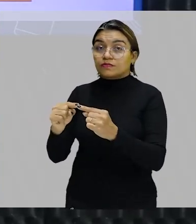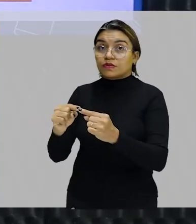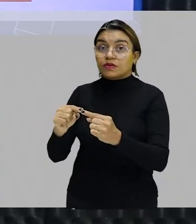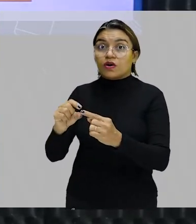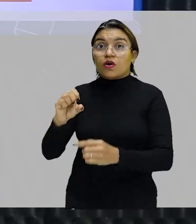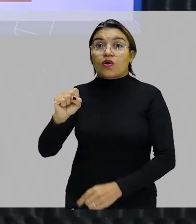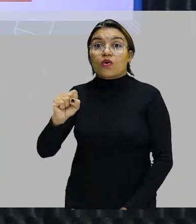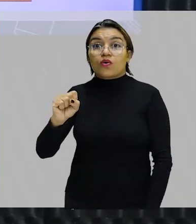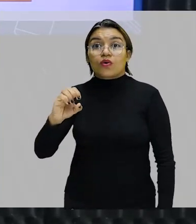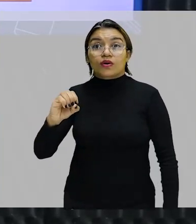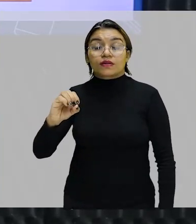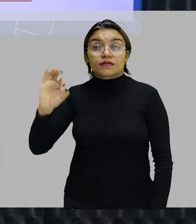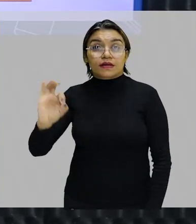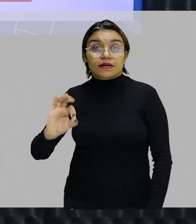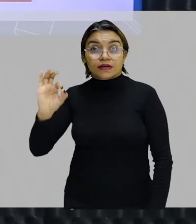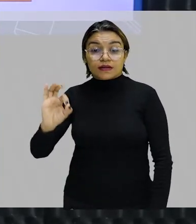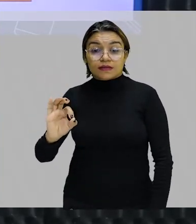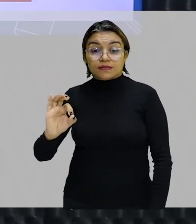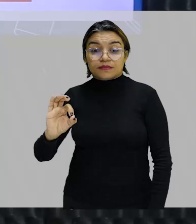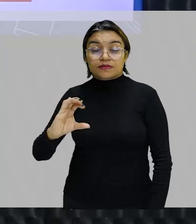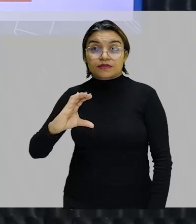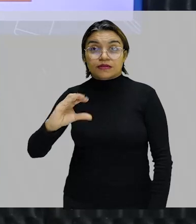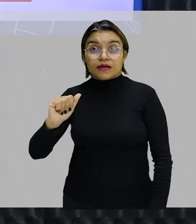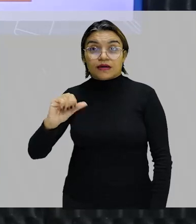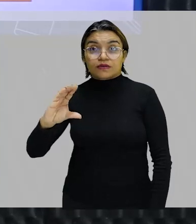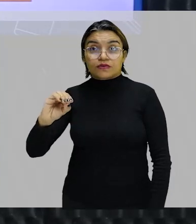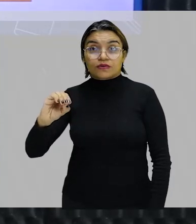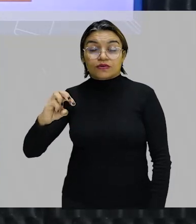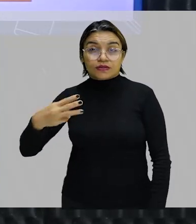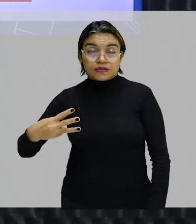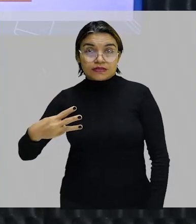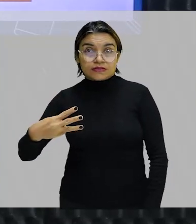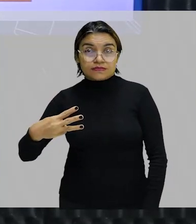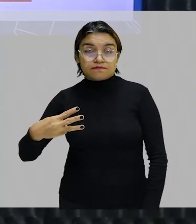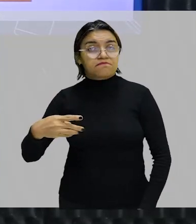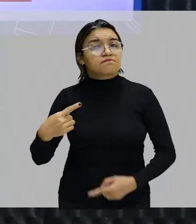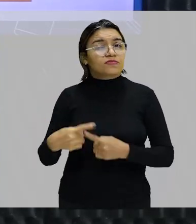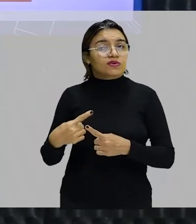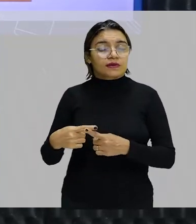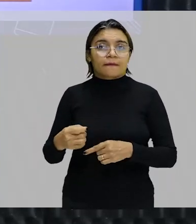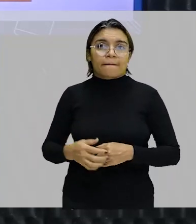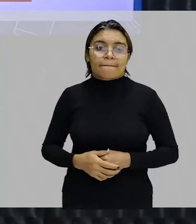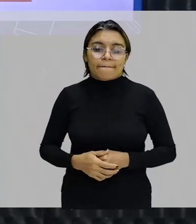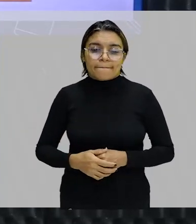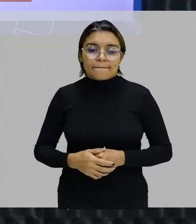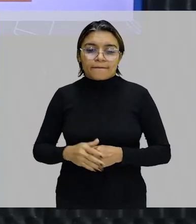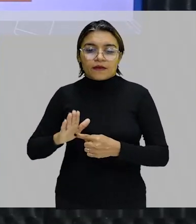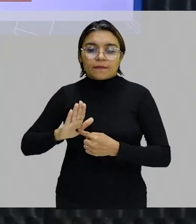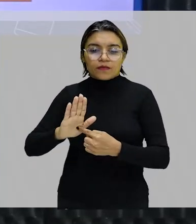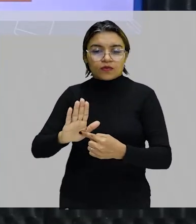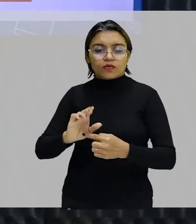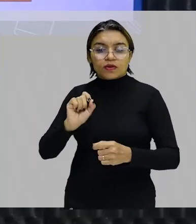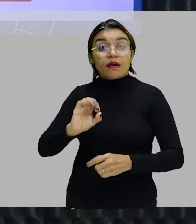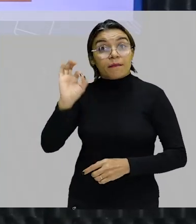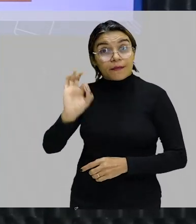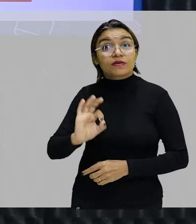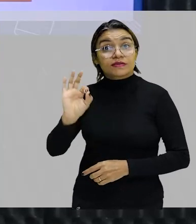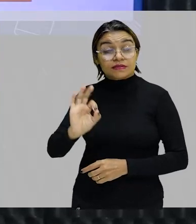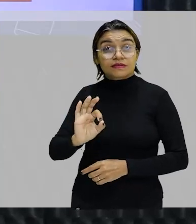80 gramas do carbonato de cálcio. Por quê? Quem me disse isso? Ó? A